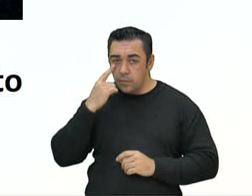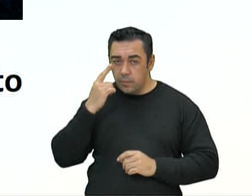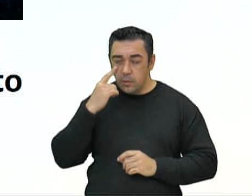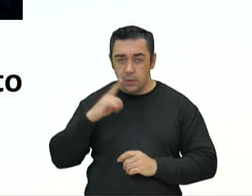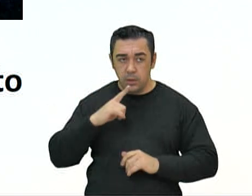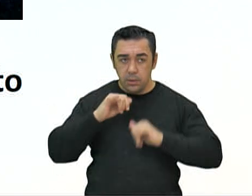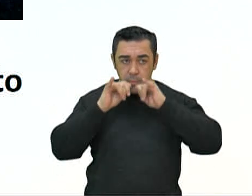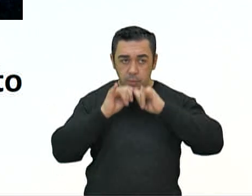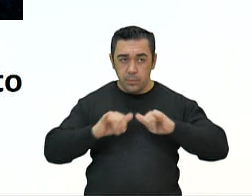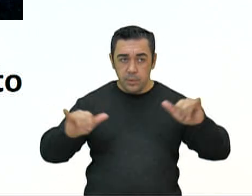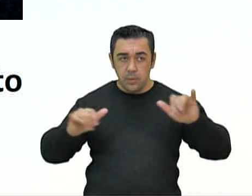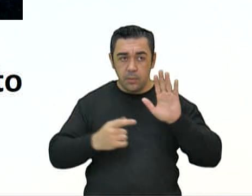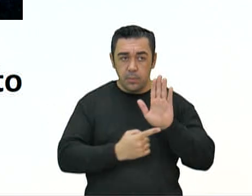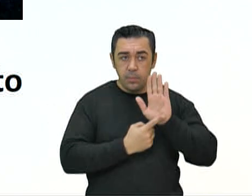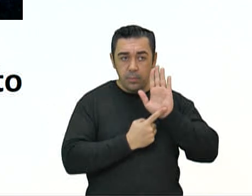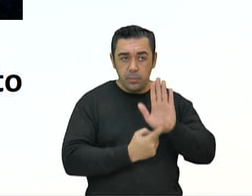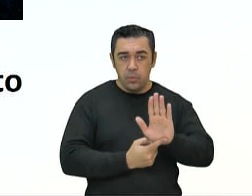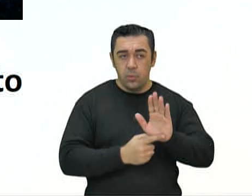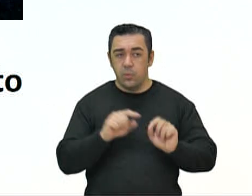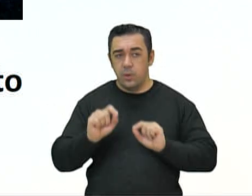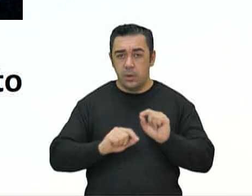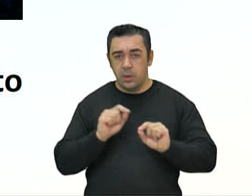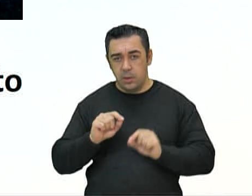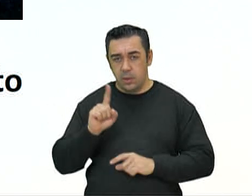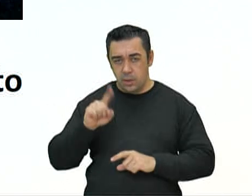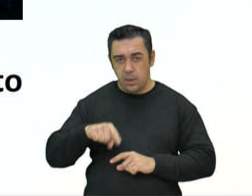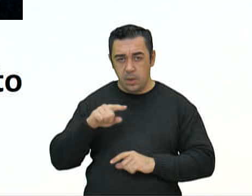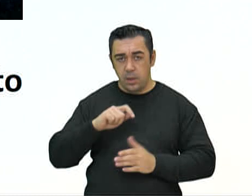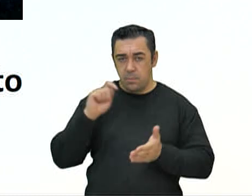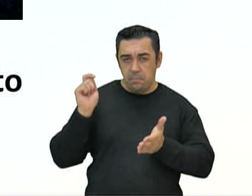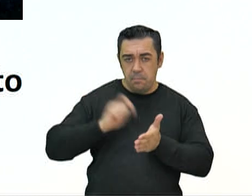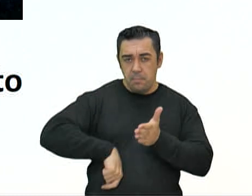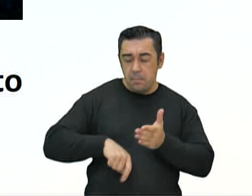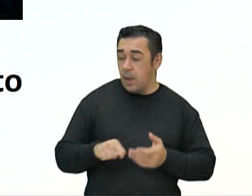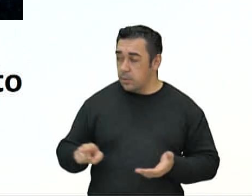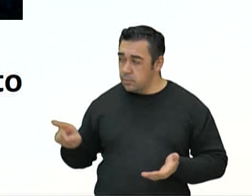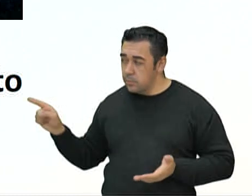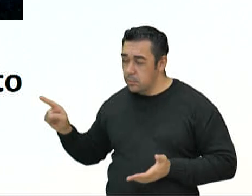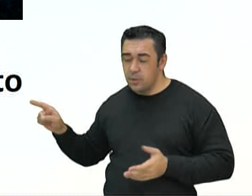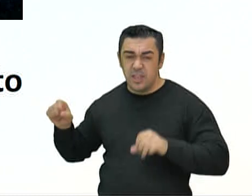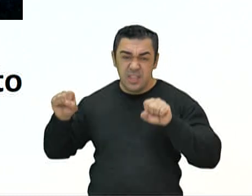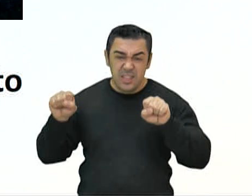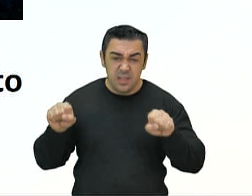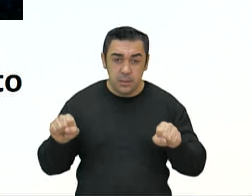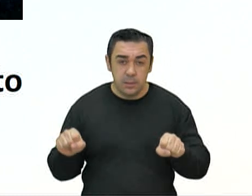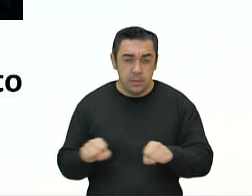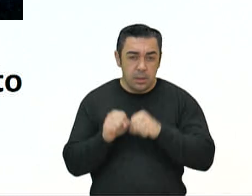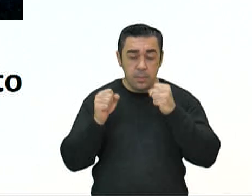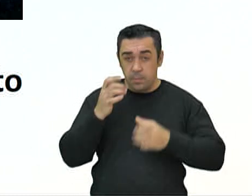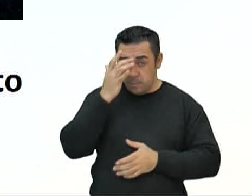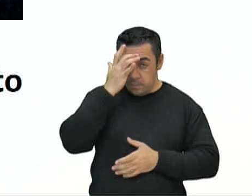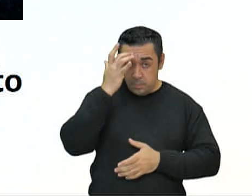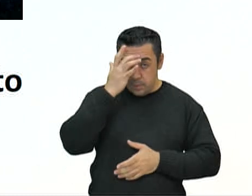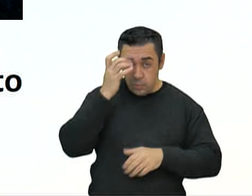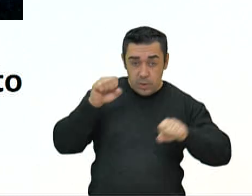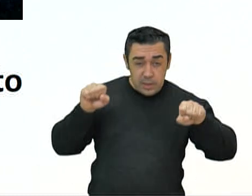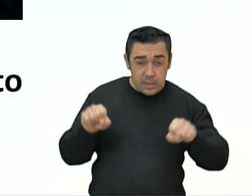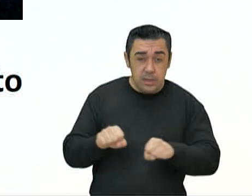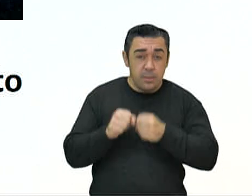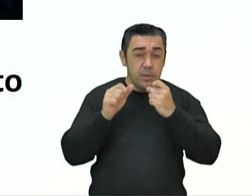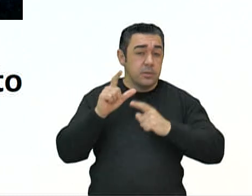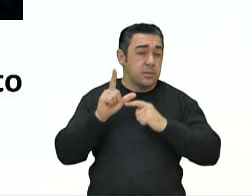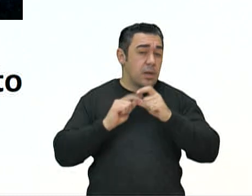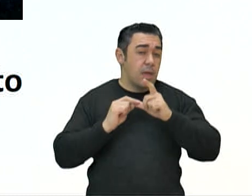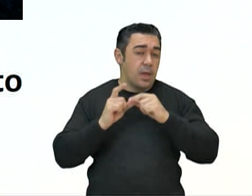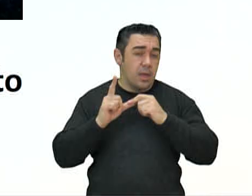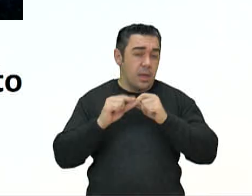que mostra o símbolo desse pacto anti-Comintern. Então você tem um trabalhador quebrando uma estrela com